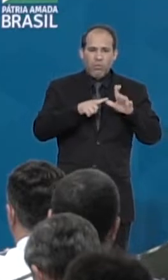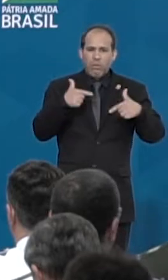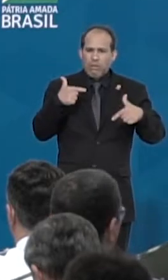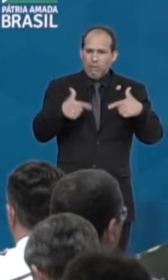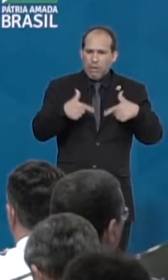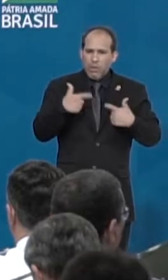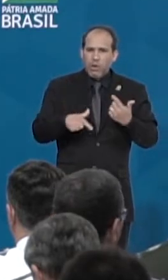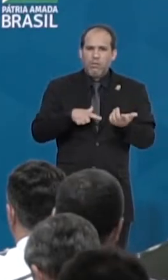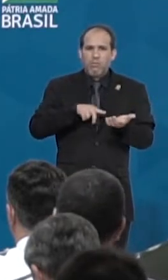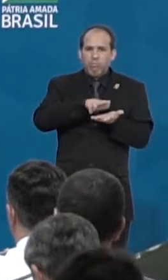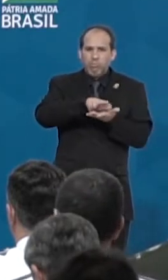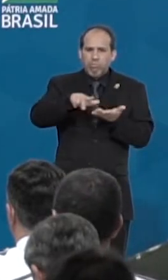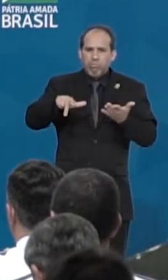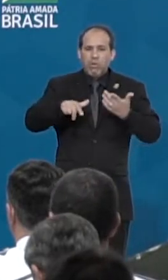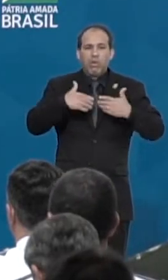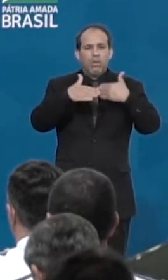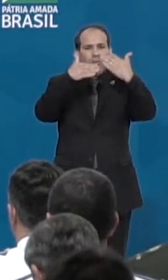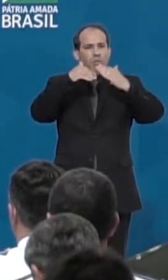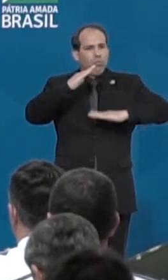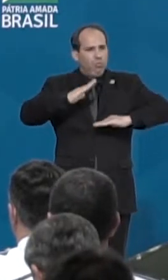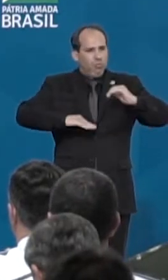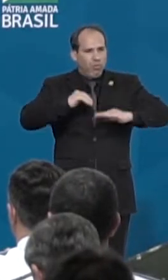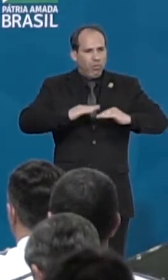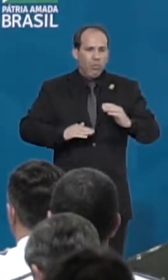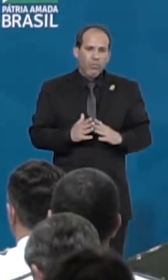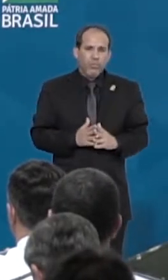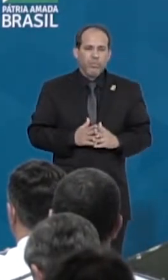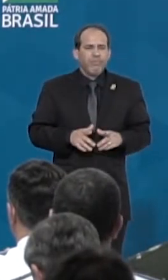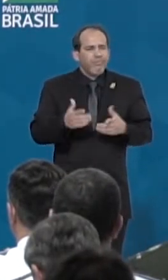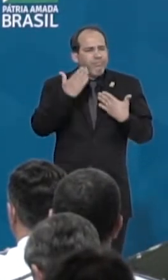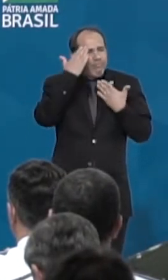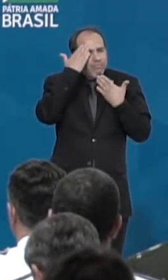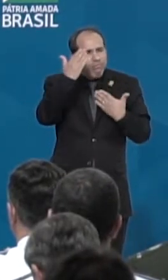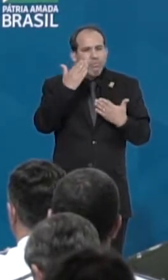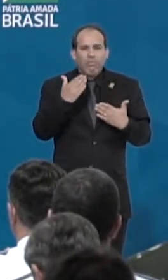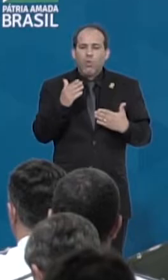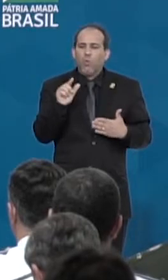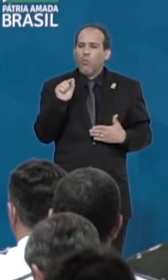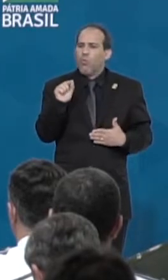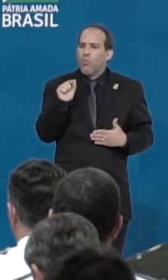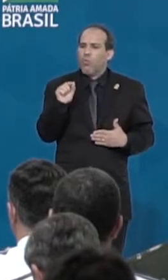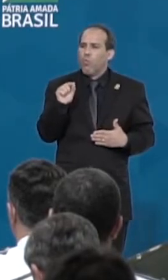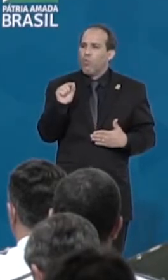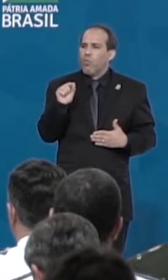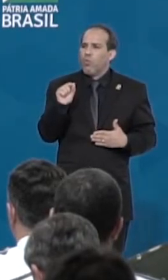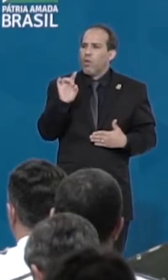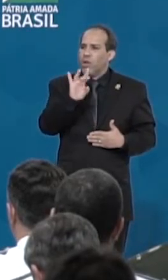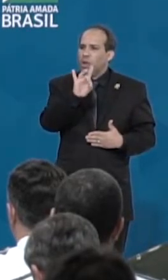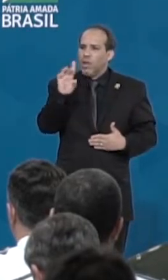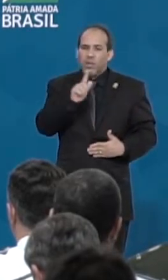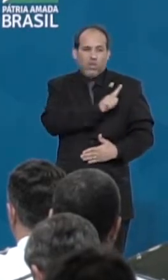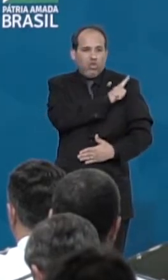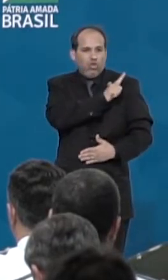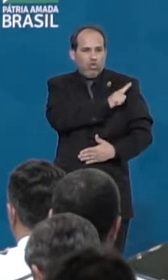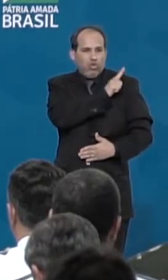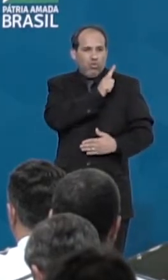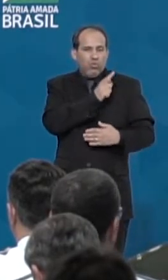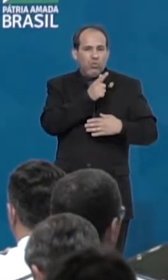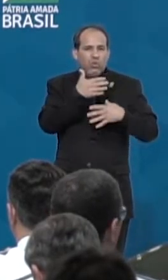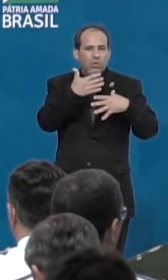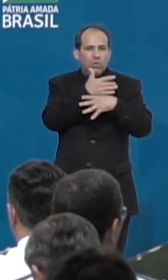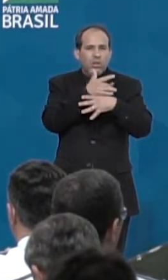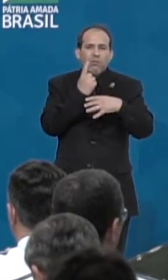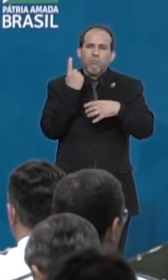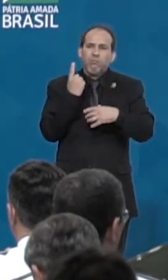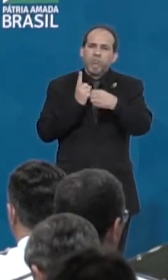emprego e crescimento profissional. Agradeço, assim, aos gestores municipais que